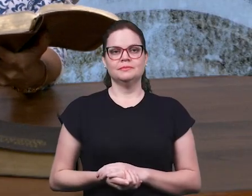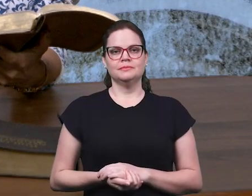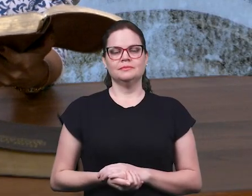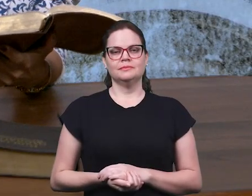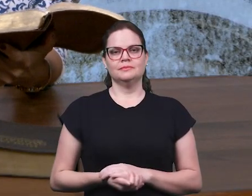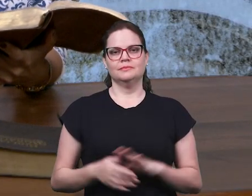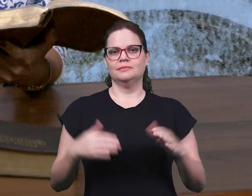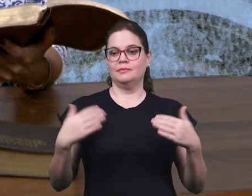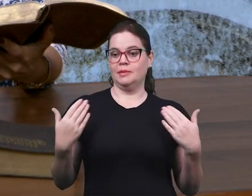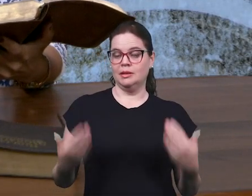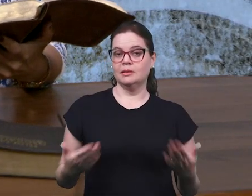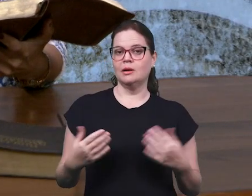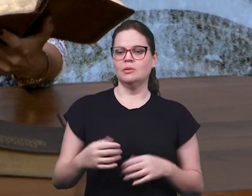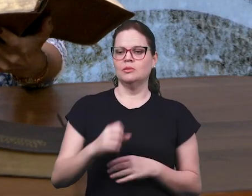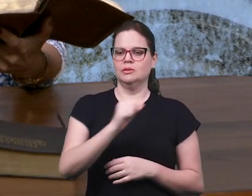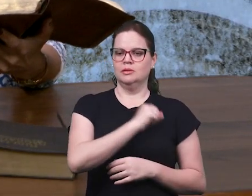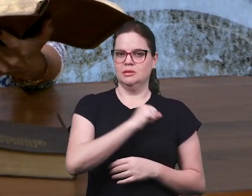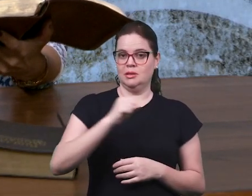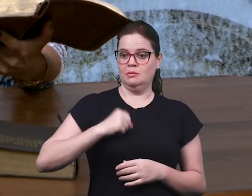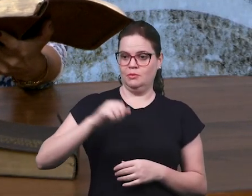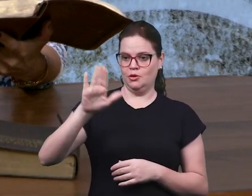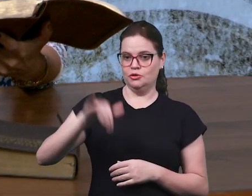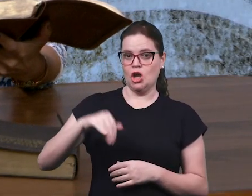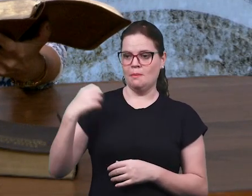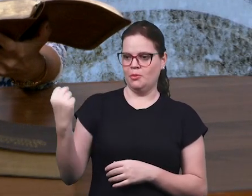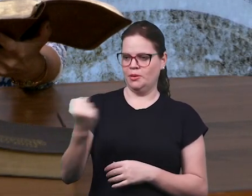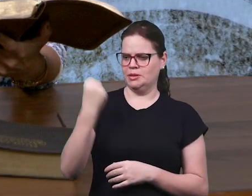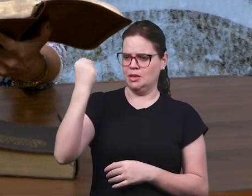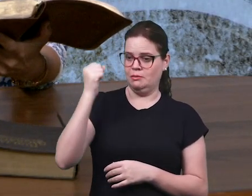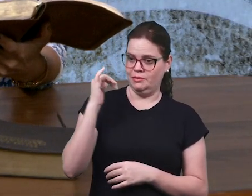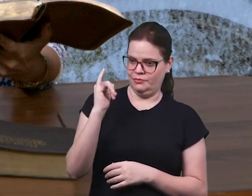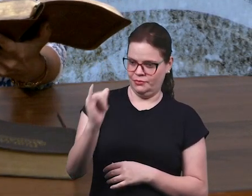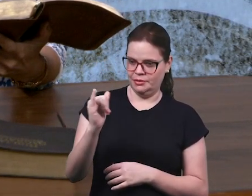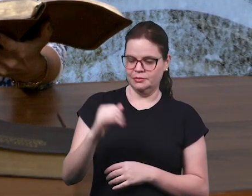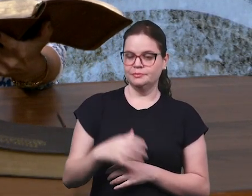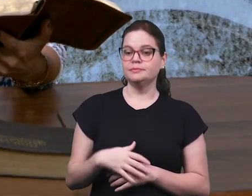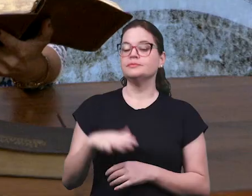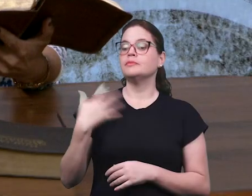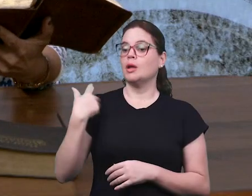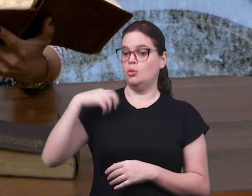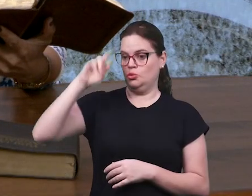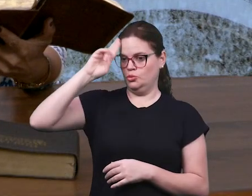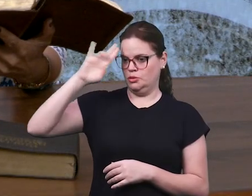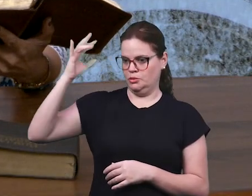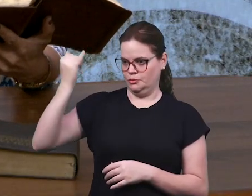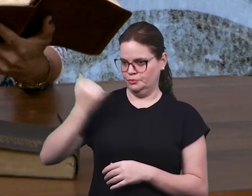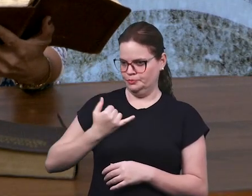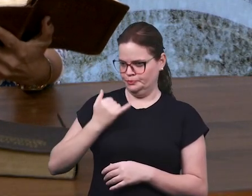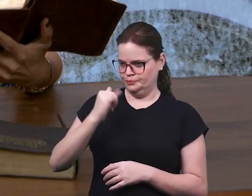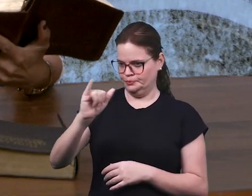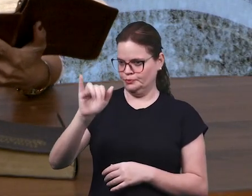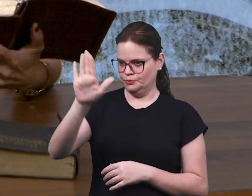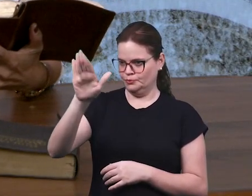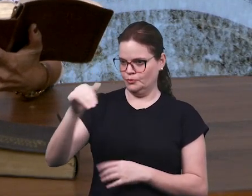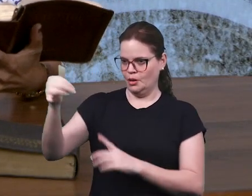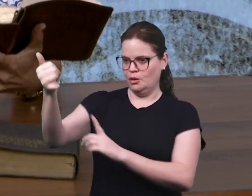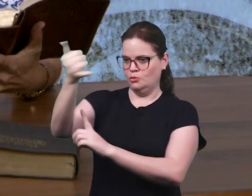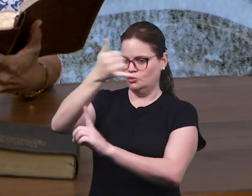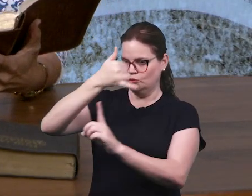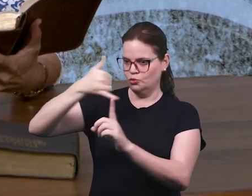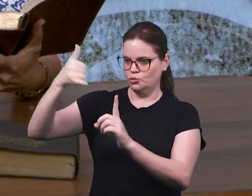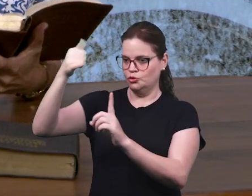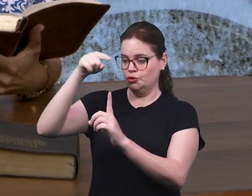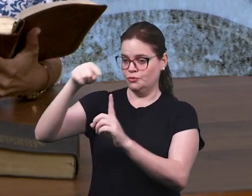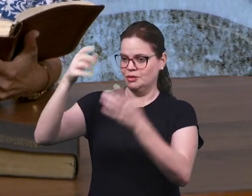Então disse Samuel a Saul: enviou-me o Senhor a ungir-te rei sobre o